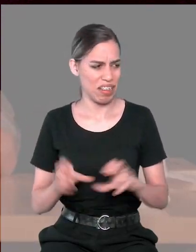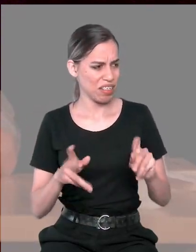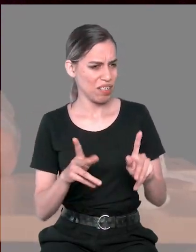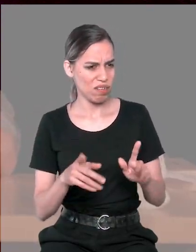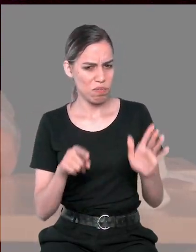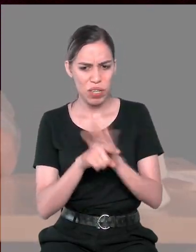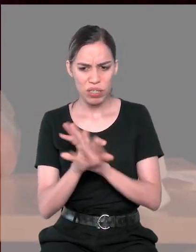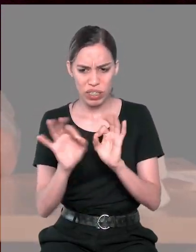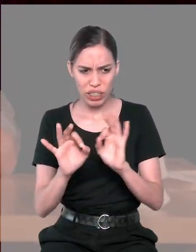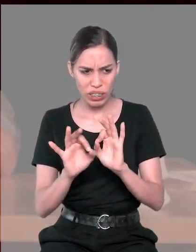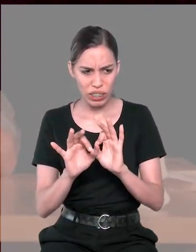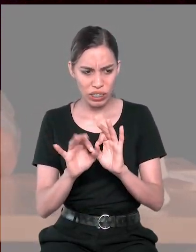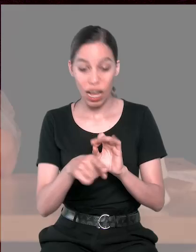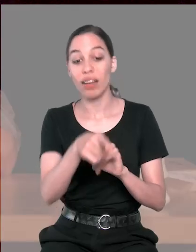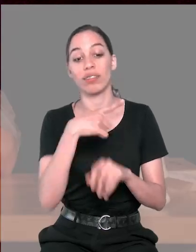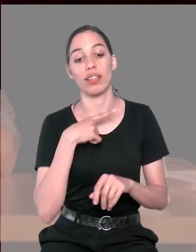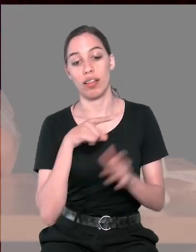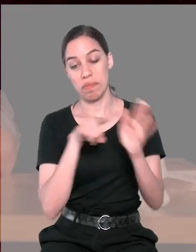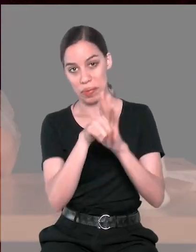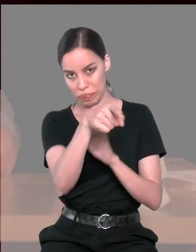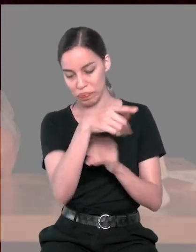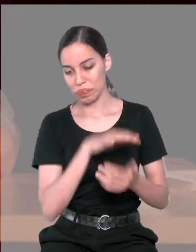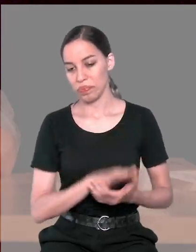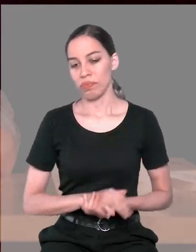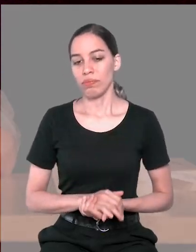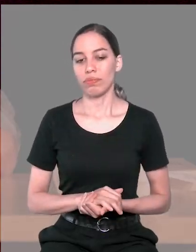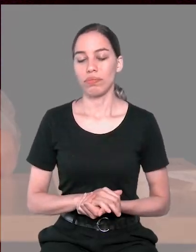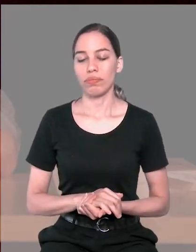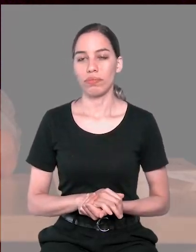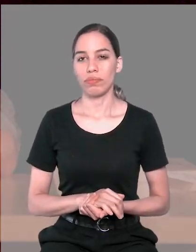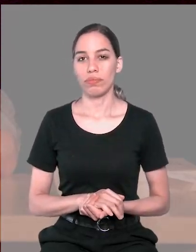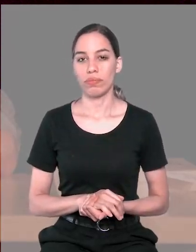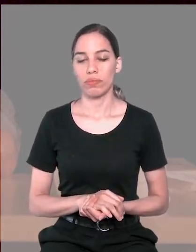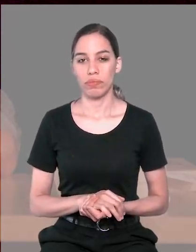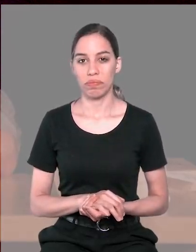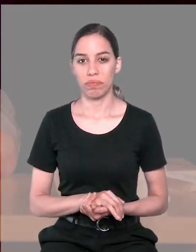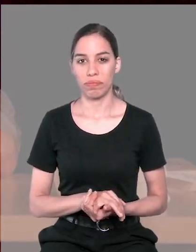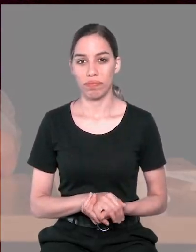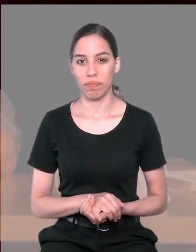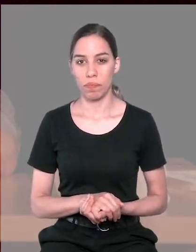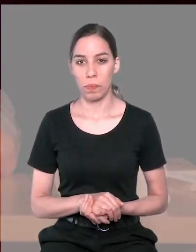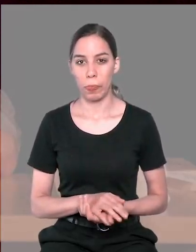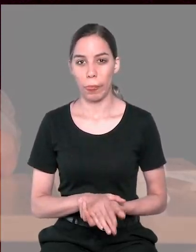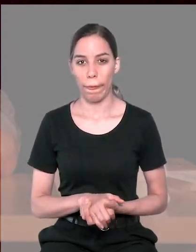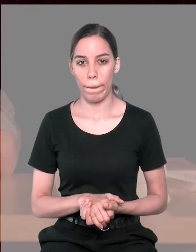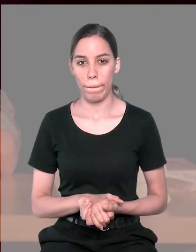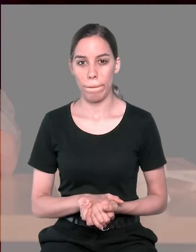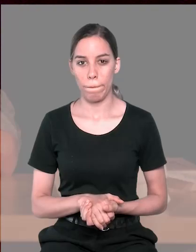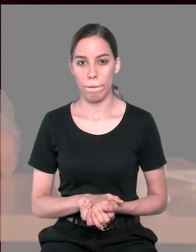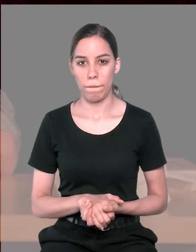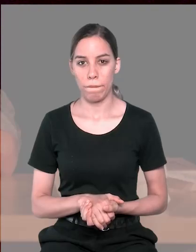bem, então? Nenhuma pergunta? Ah, nenhuma. Peraí. Um homem da plateia assume o microfone para fazer a